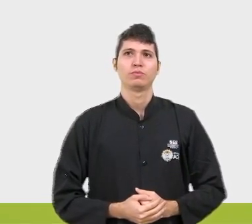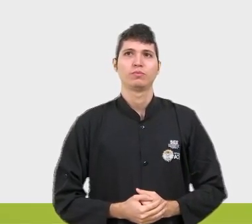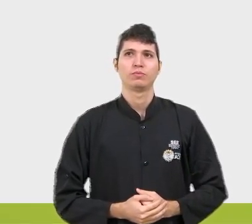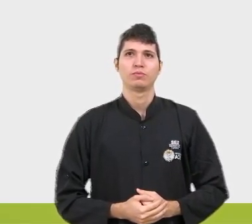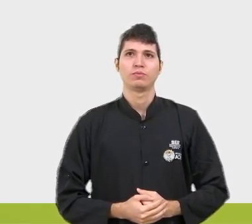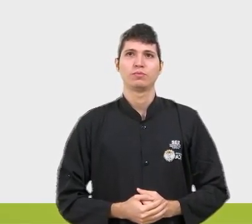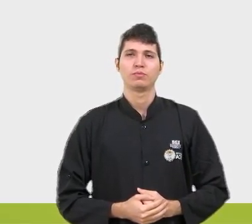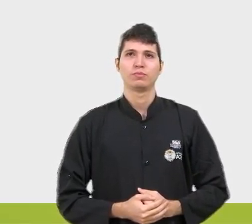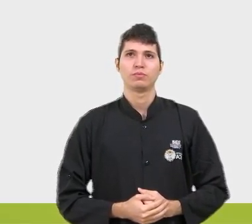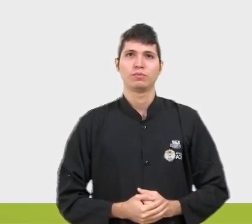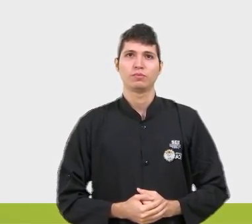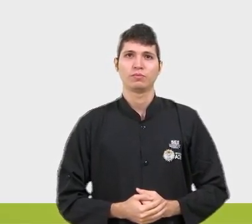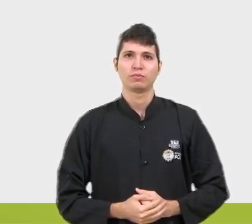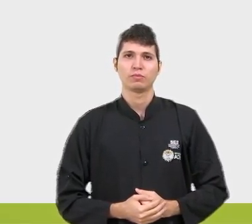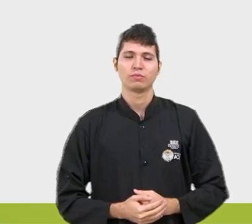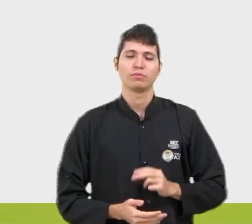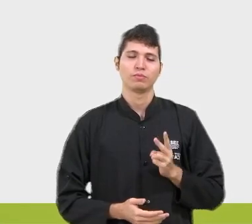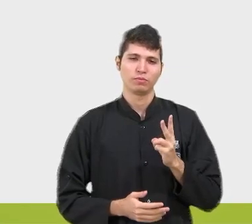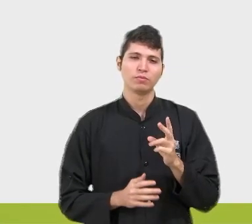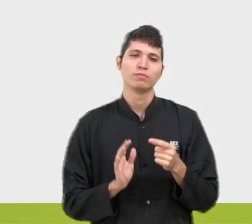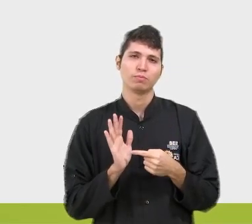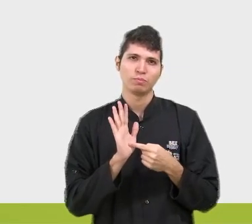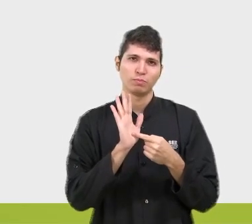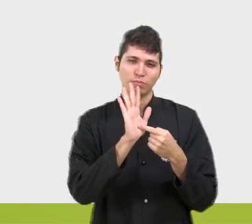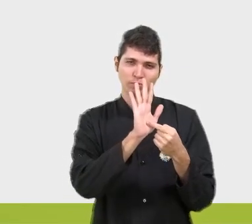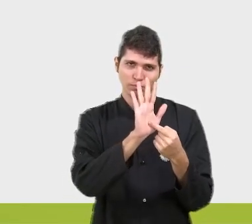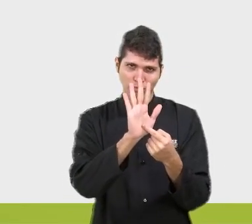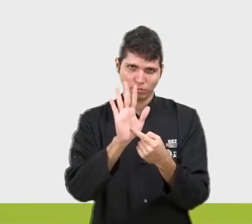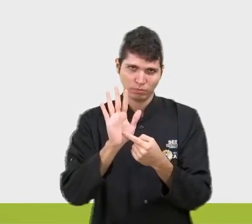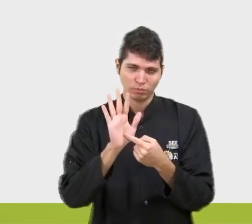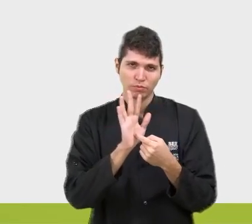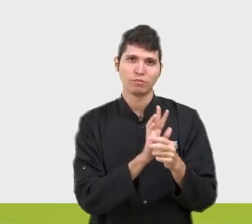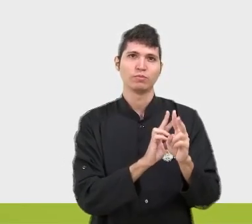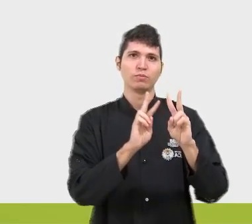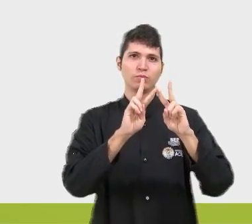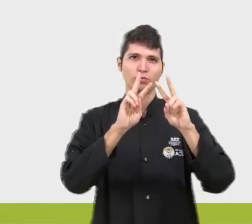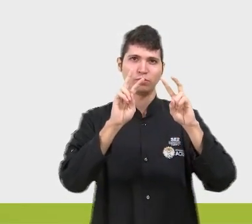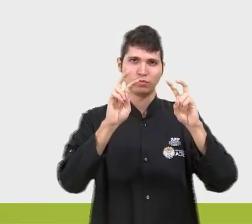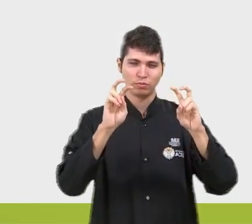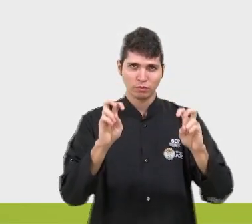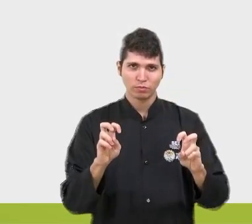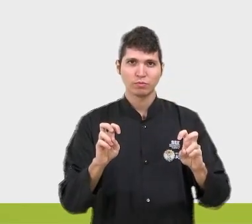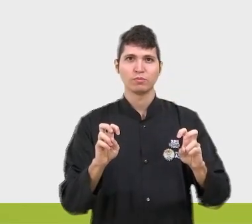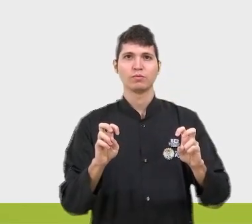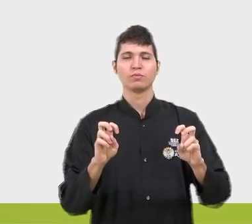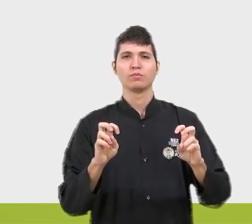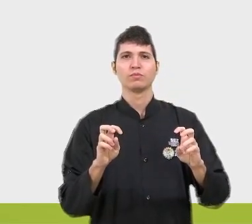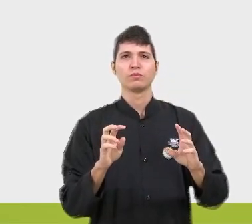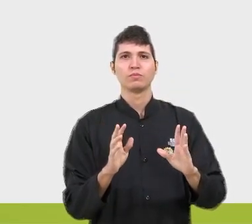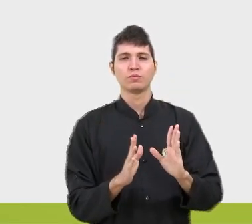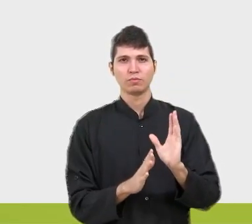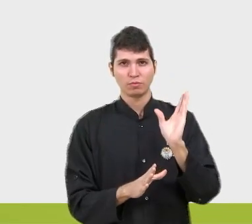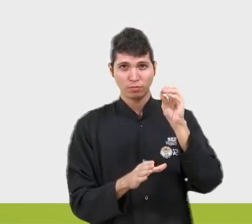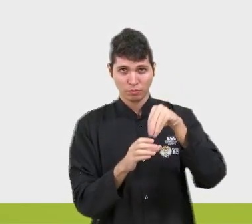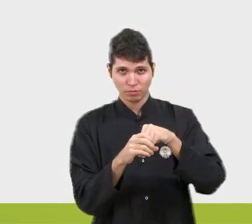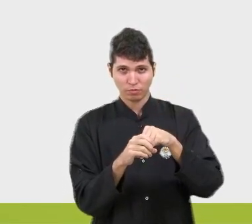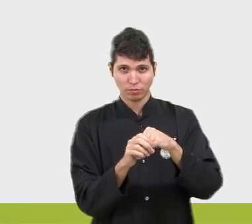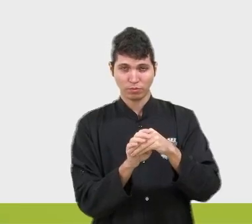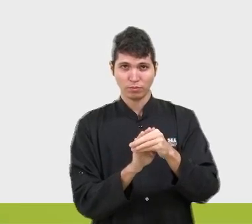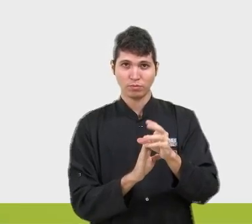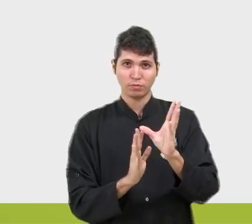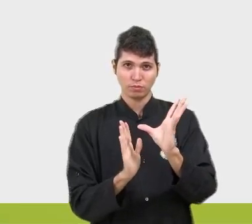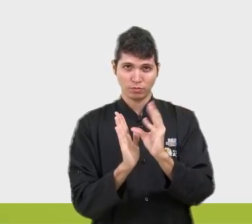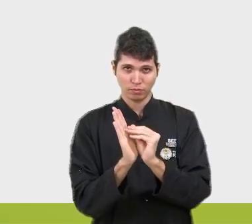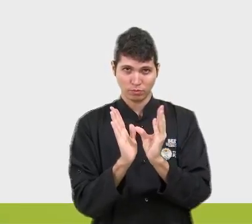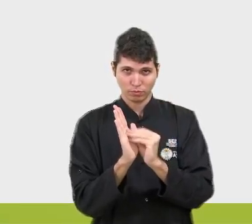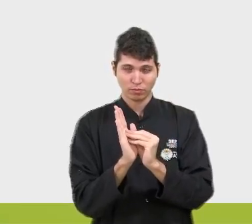eu sempre venho aqui mostrando para vocês algumas questões aí que pede a respeito do assunto durante a aula. E aqui eu tenho uma